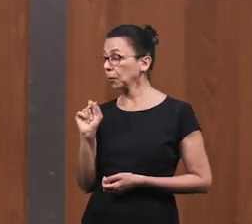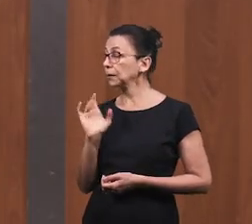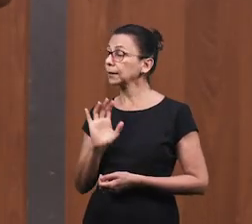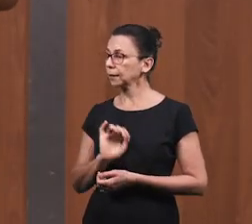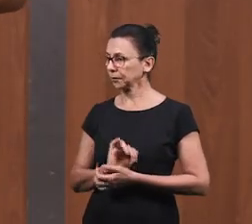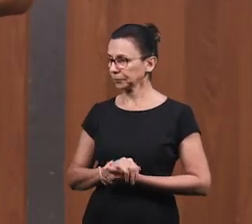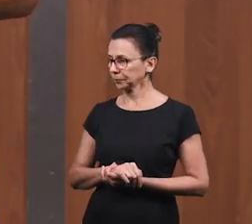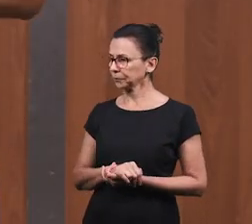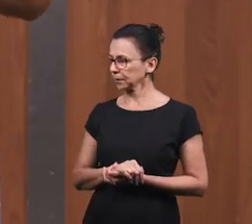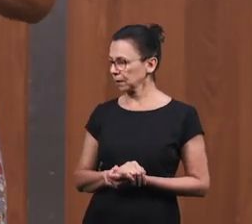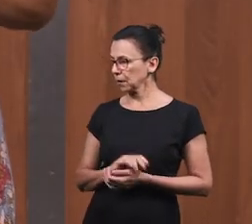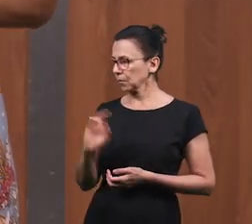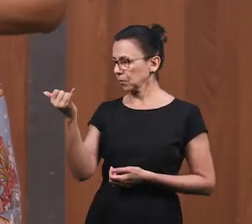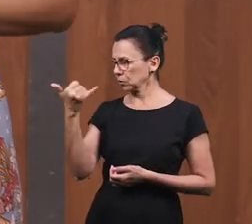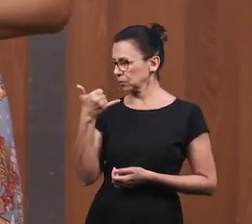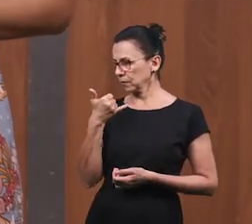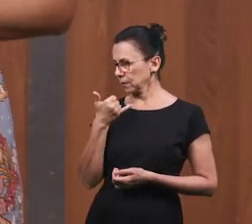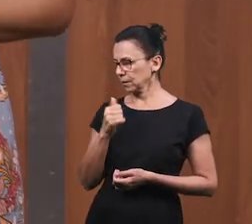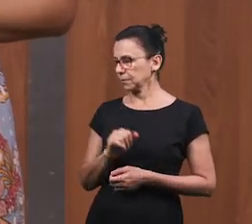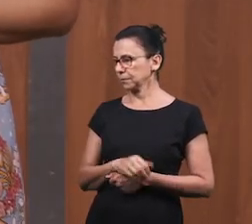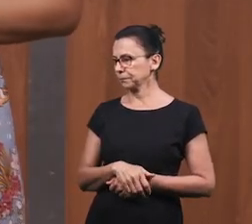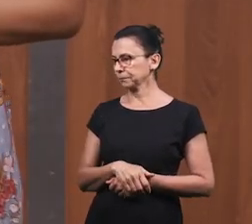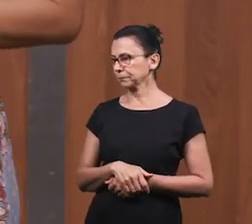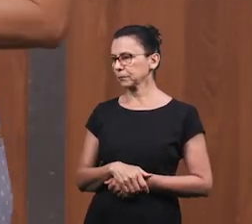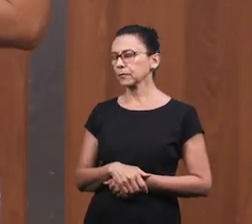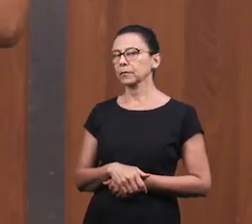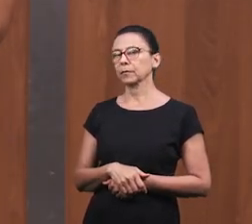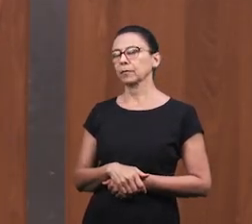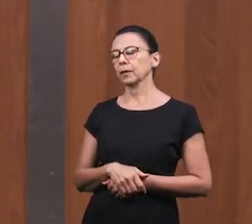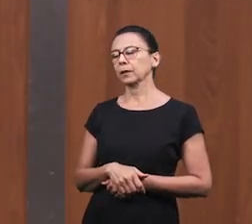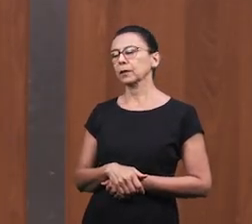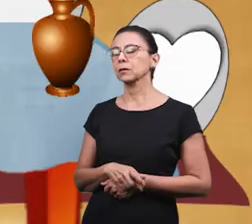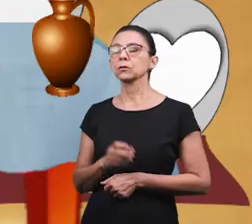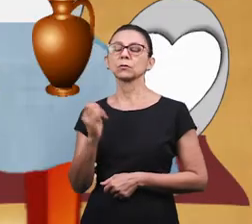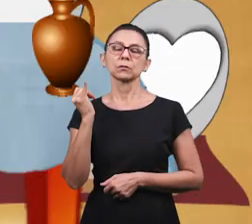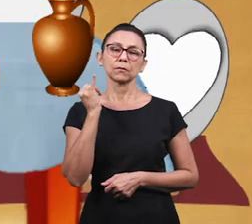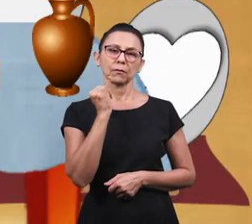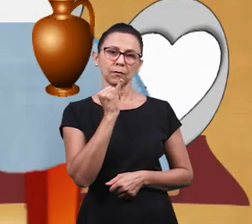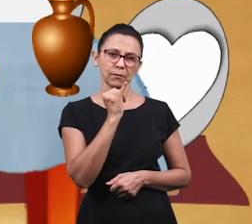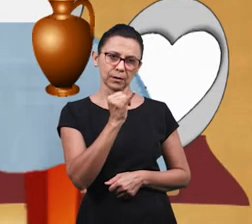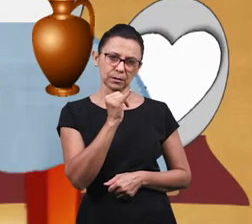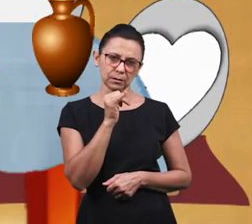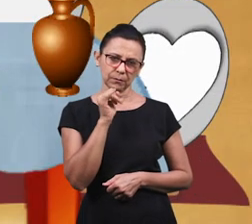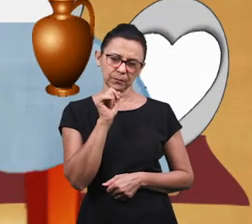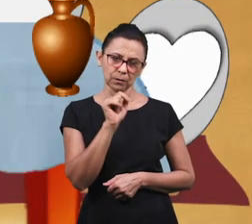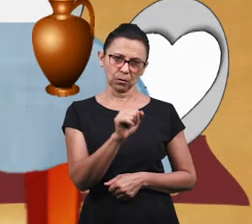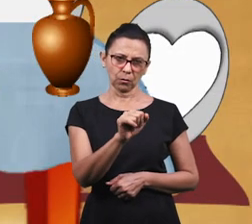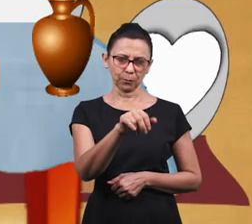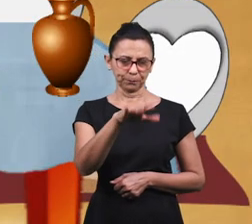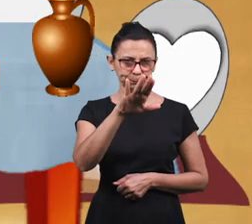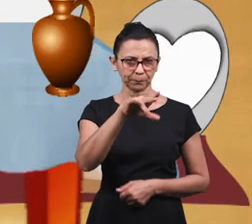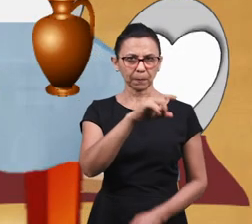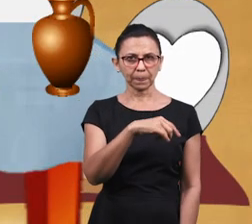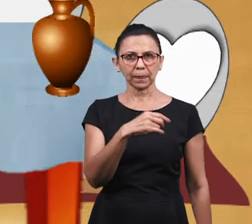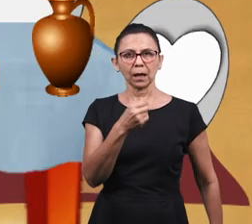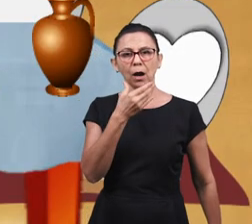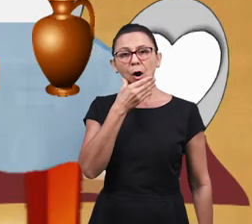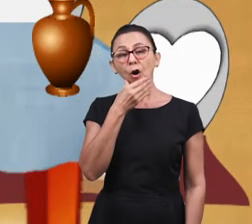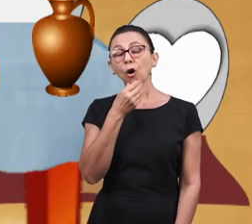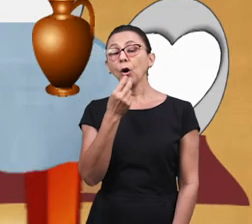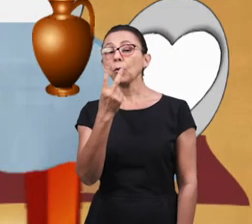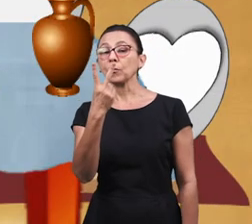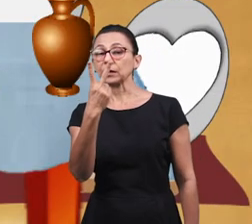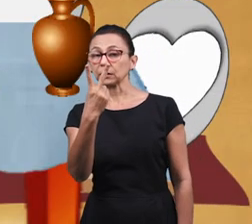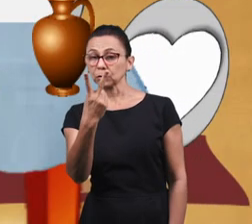pensado, falou: pode falar, mestre. E Jesus então fala com Simão: 2 homens tinham